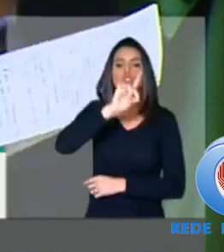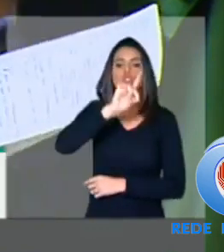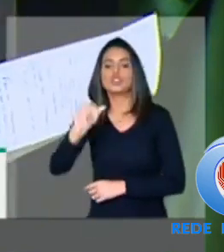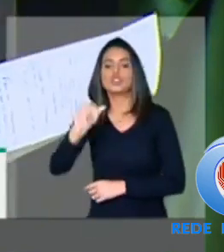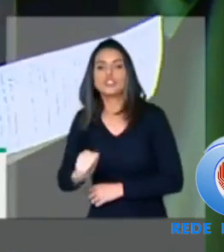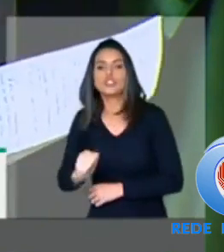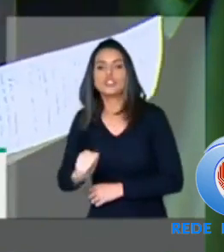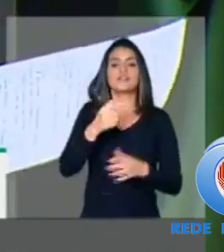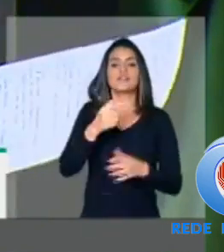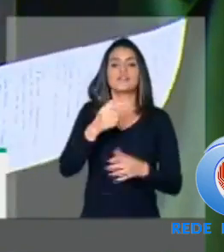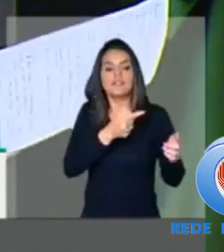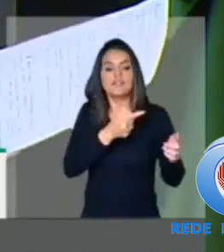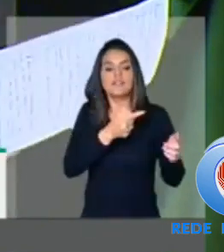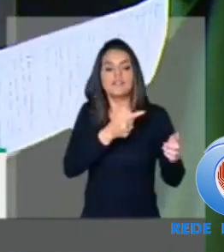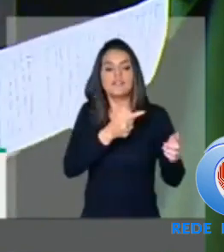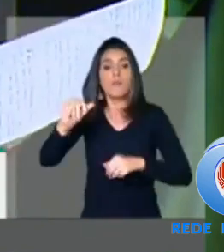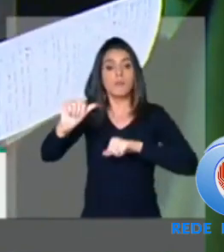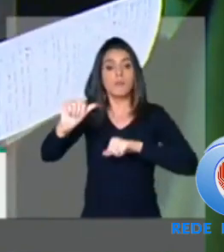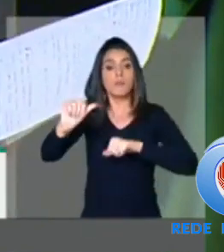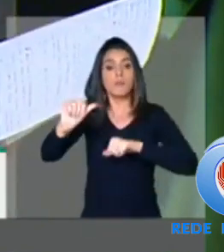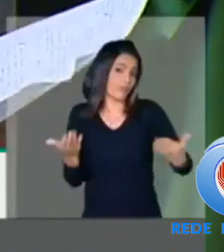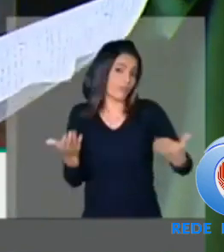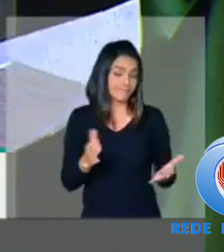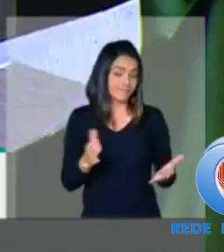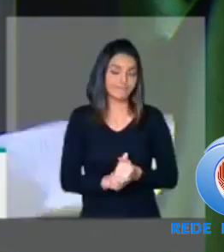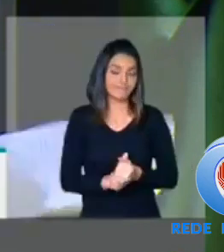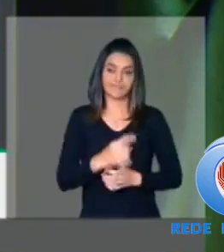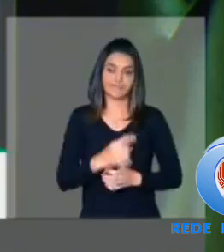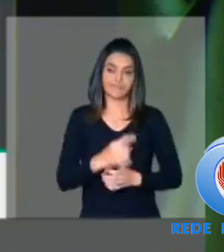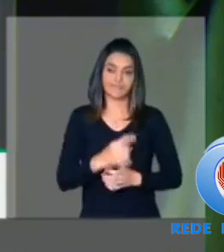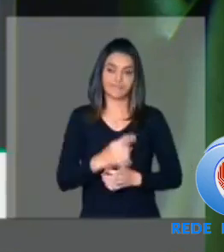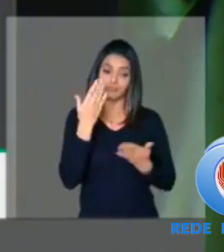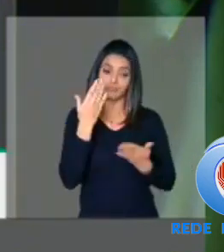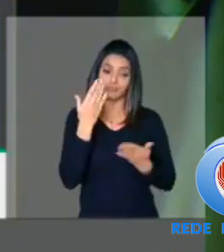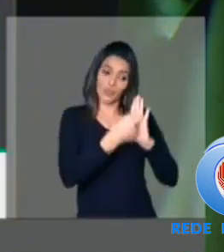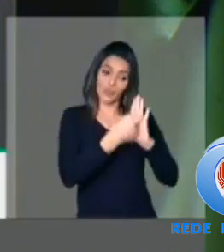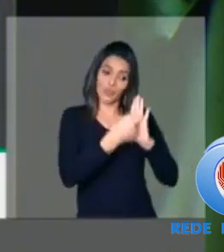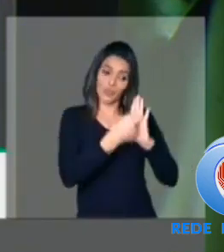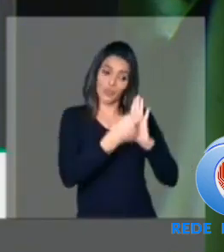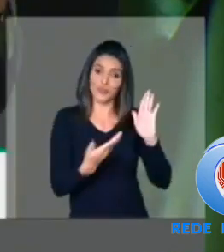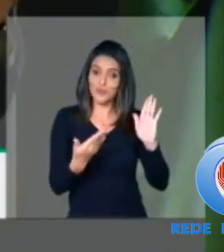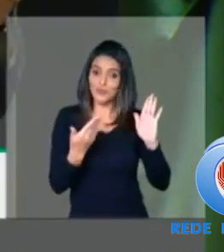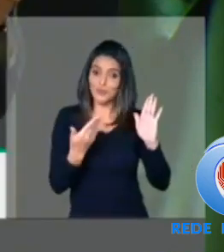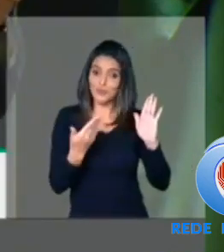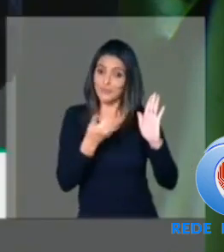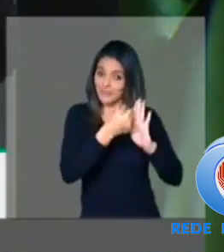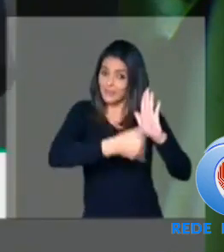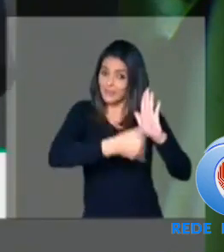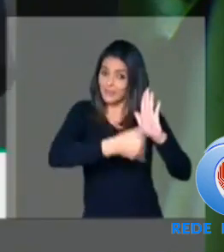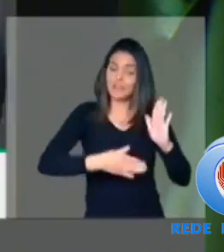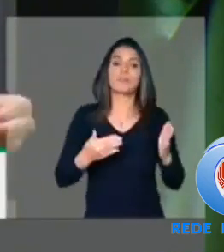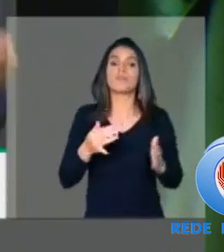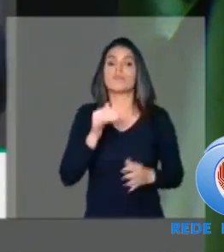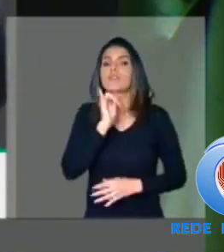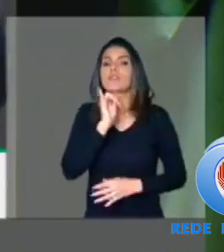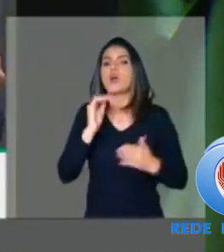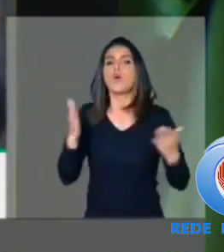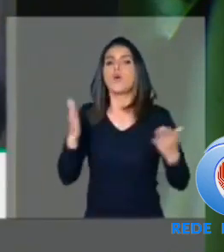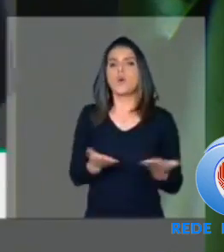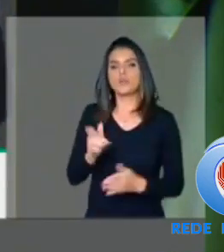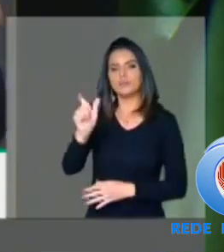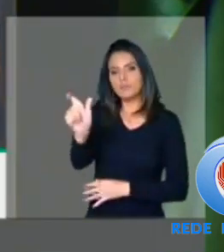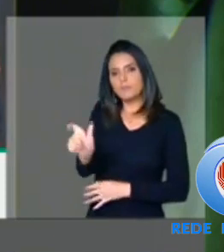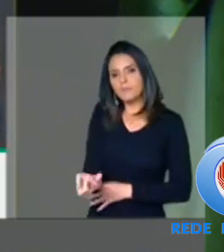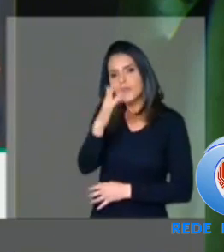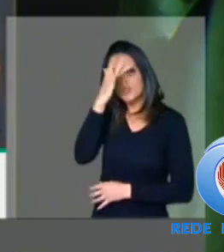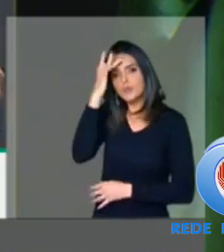para os domingos. Segunda questão que está escrita aqui: hoje, quando um trabalhador